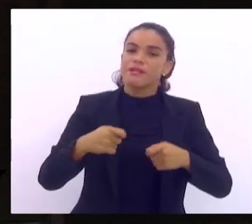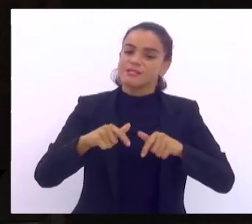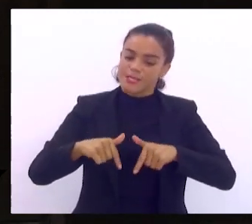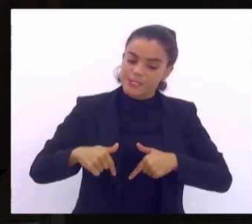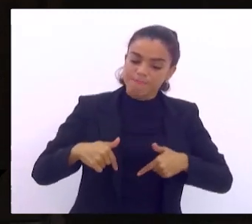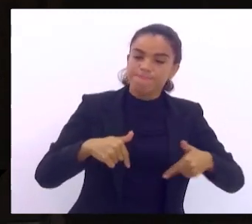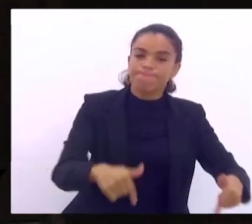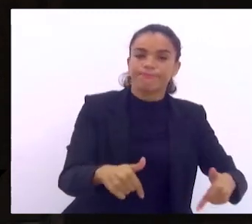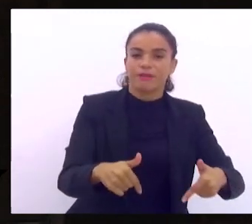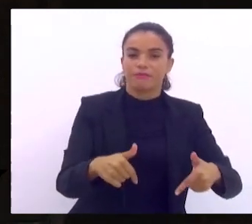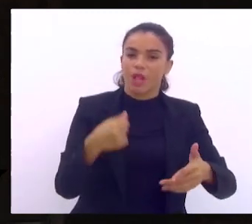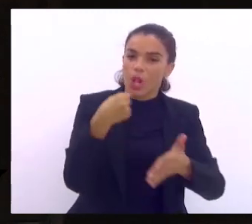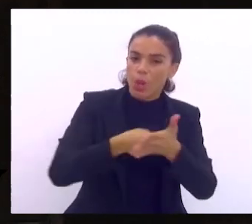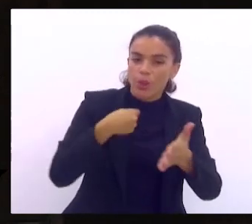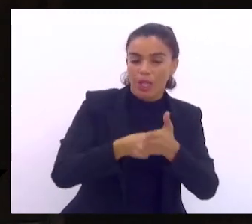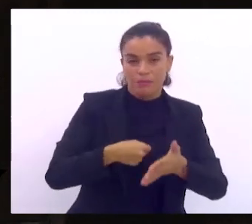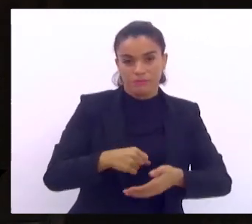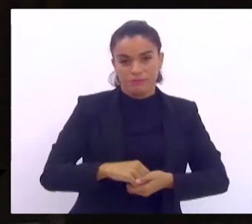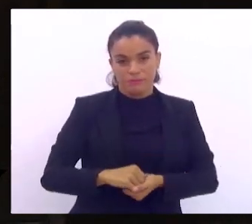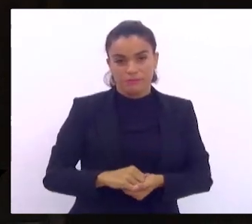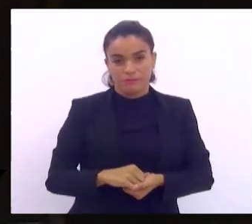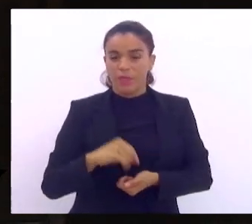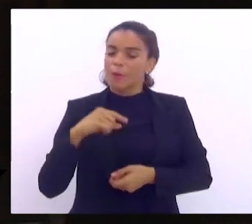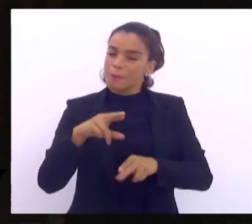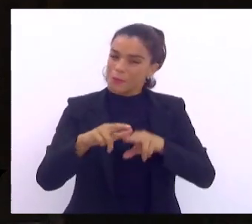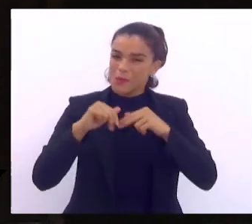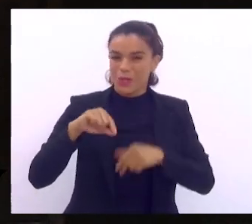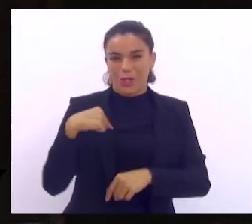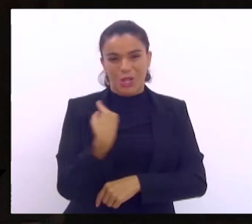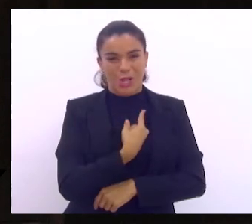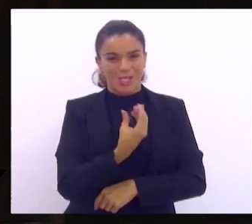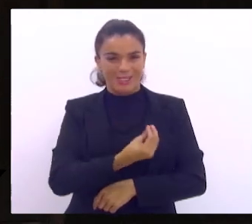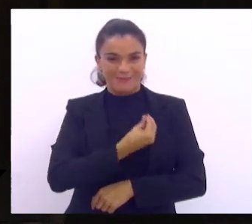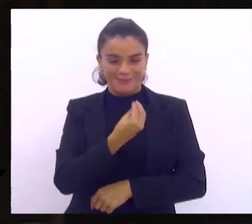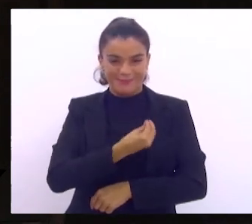prática. É por isso que nós estamos aqui hoje,